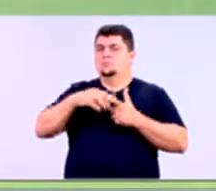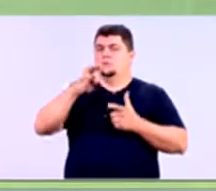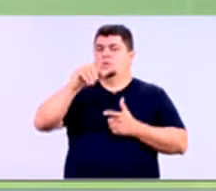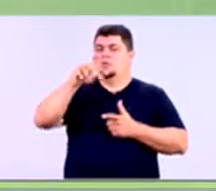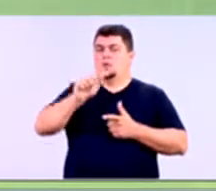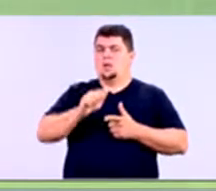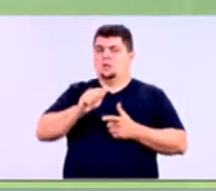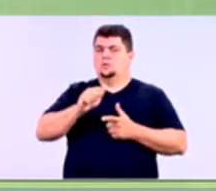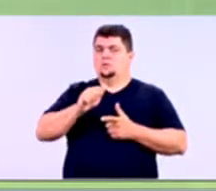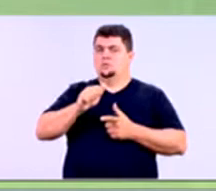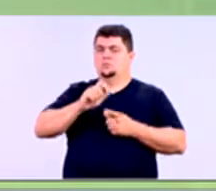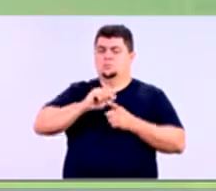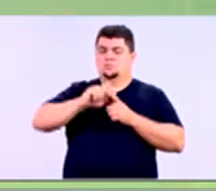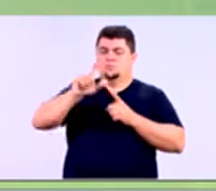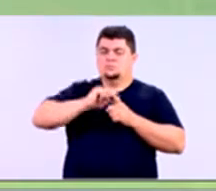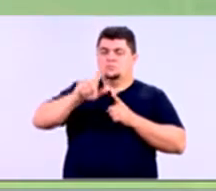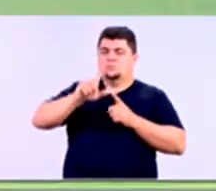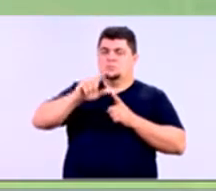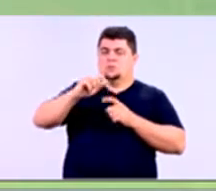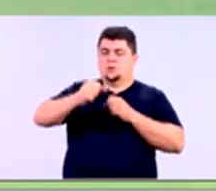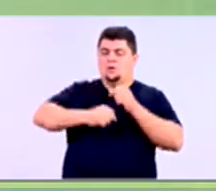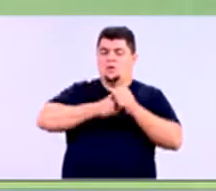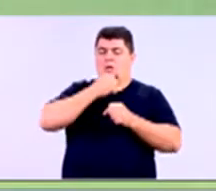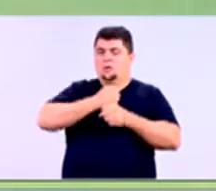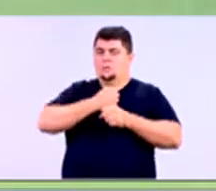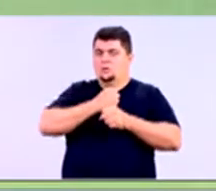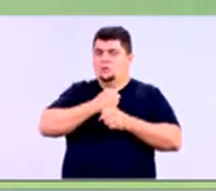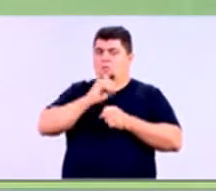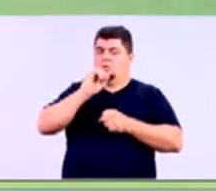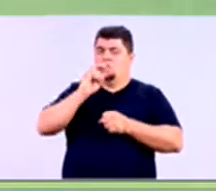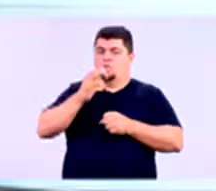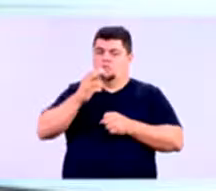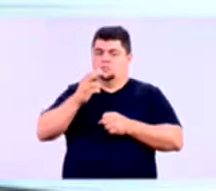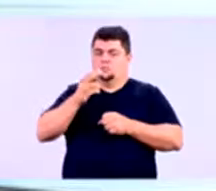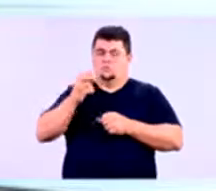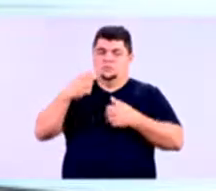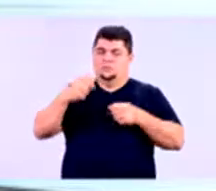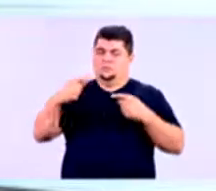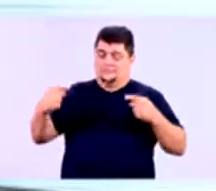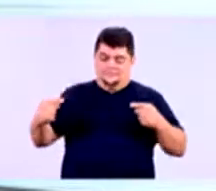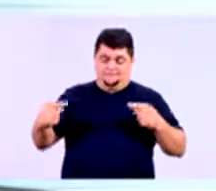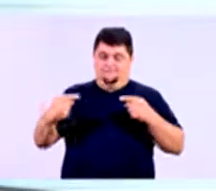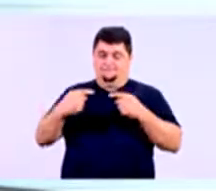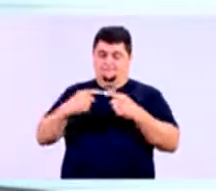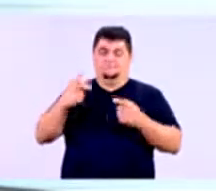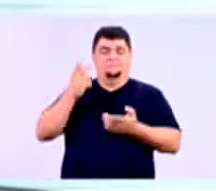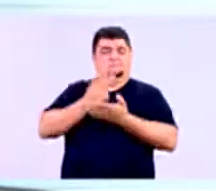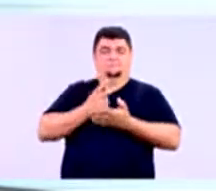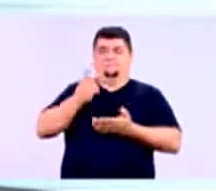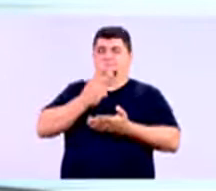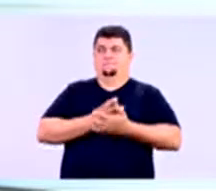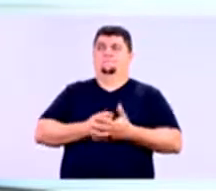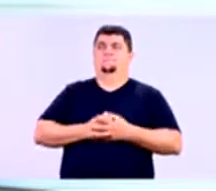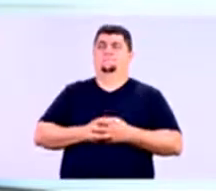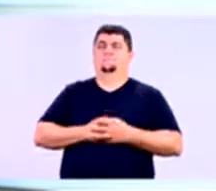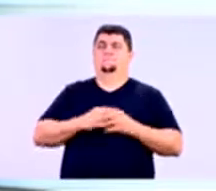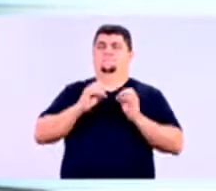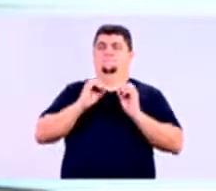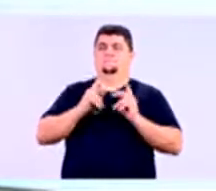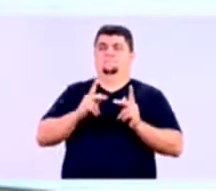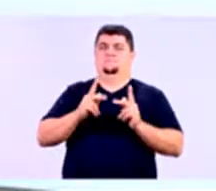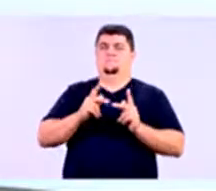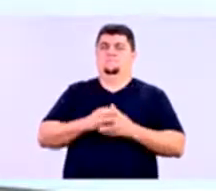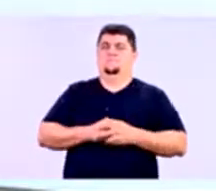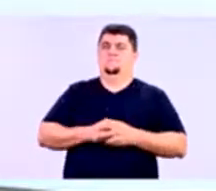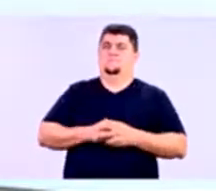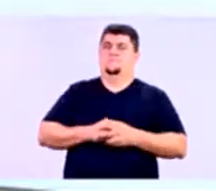anual, período mensal, ou você passa o período para ano, ou a taxa anual para meses, certo? Acho que uma